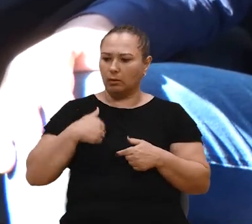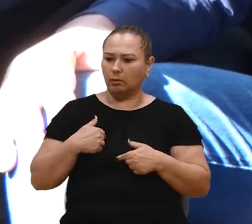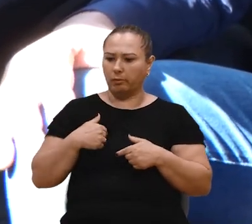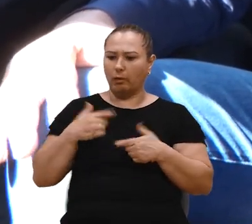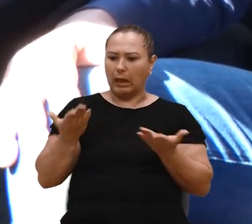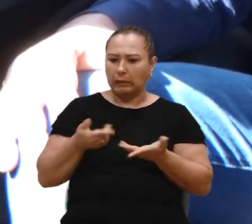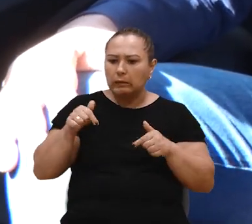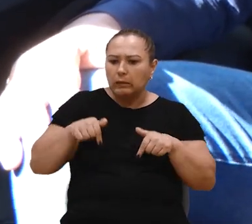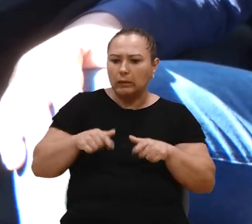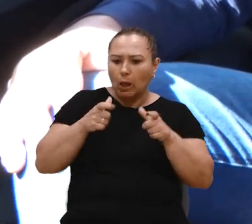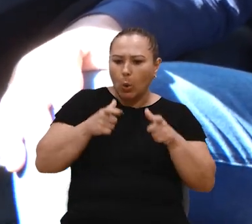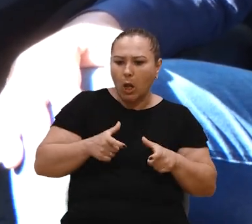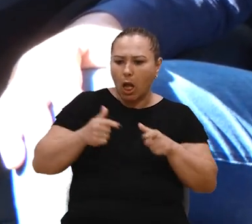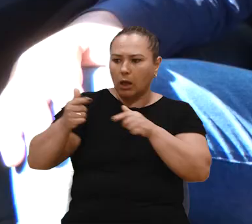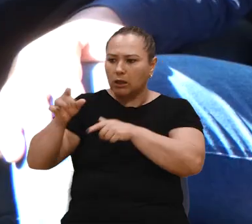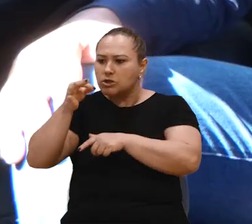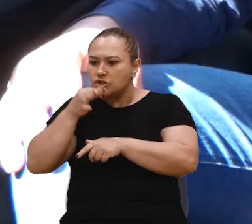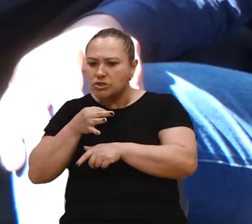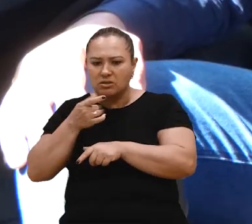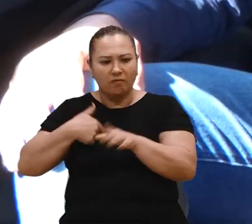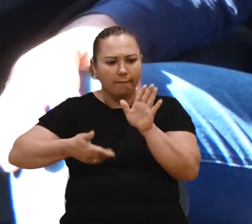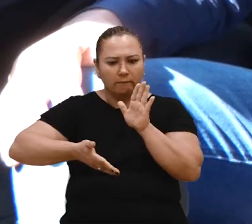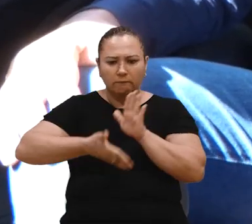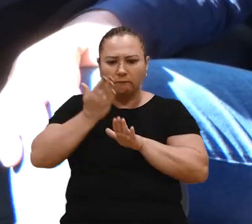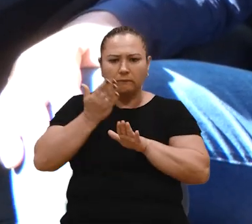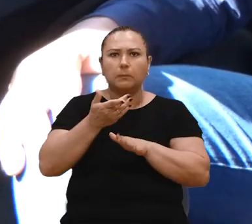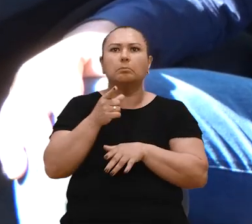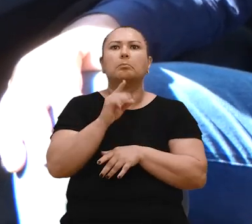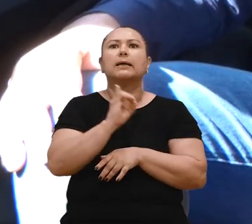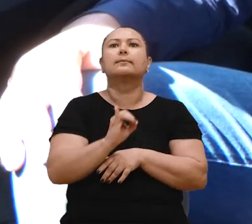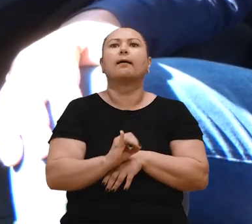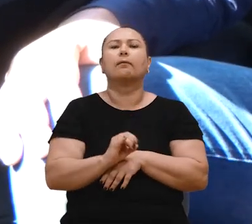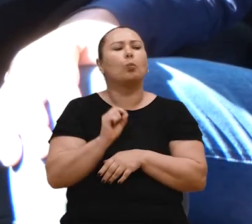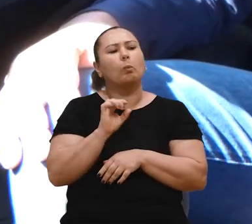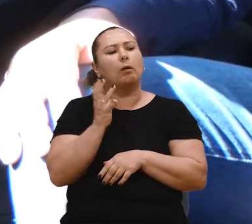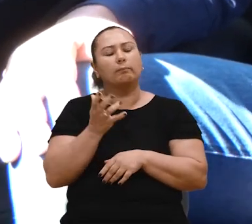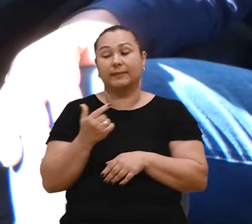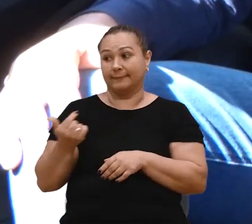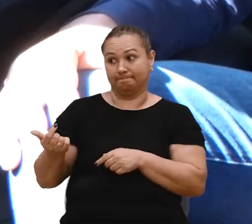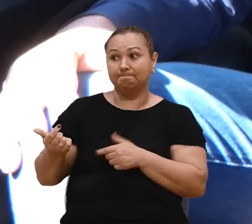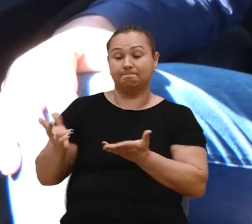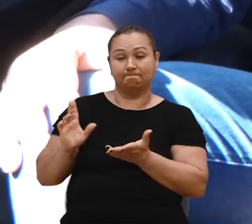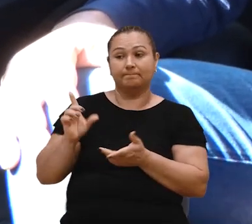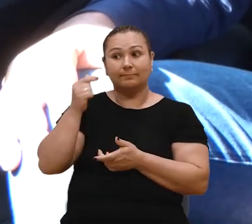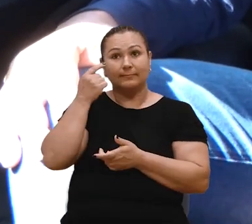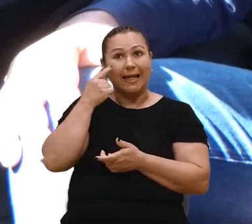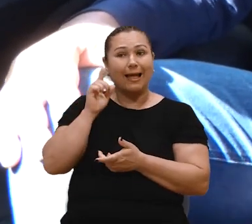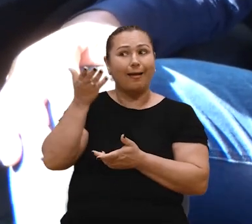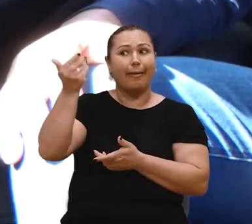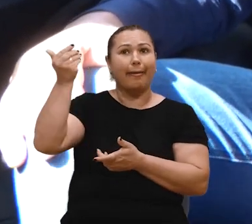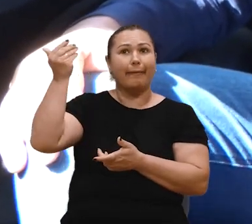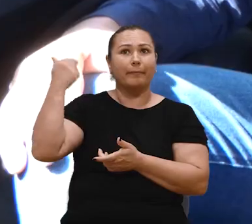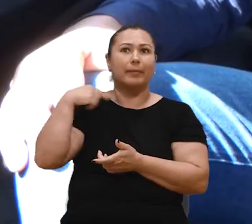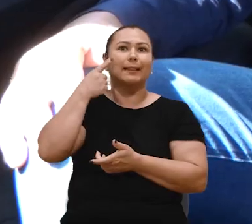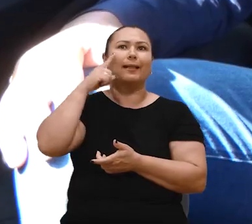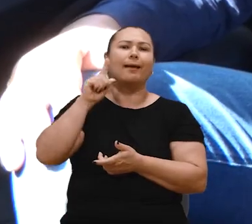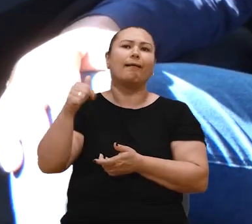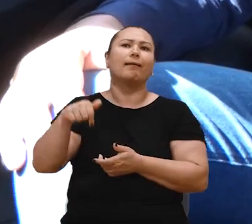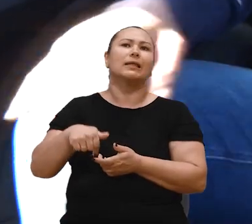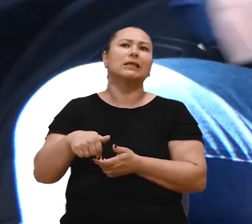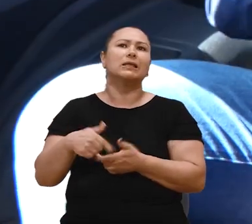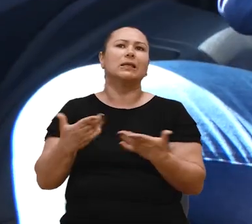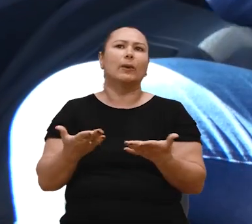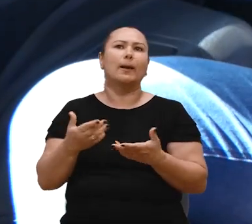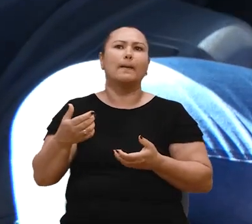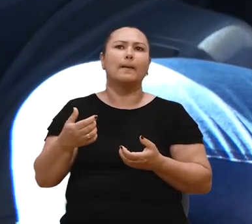tô de boa, eu vou morar na Itália, eu vou pegar minhas coisas e vou embora. Na época, para te ter uma ideia, por exemplo, aqui a gente ganhava,